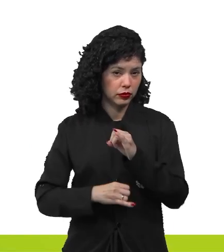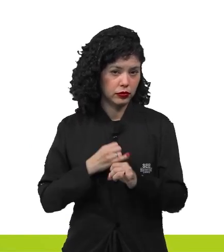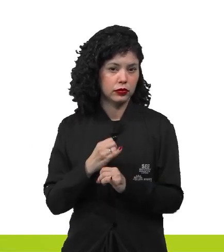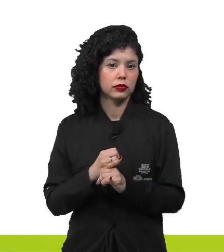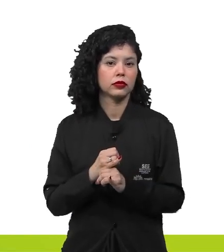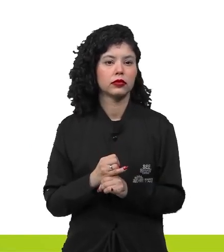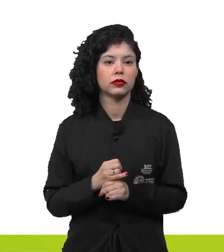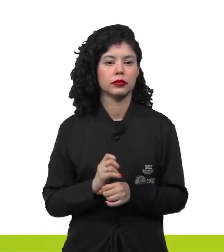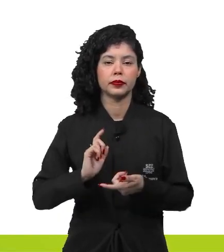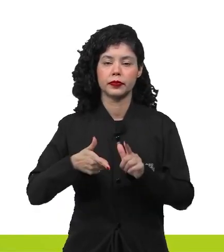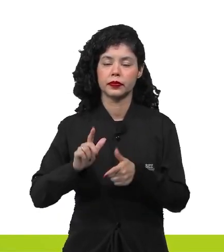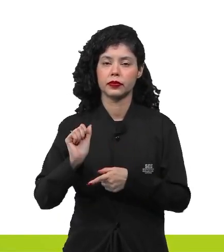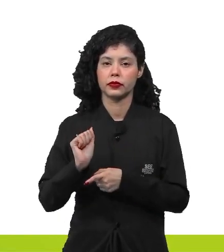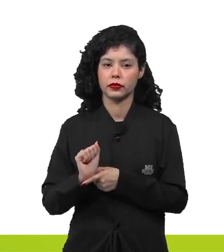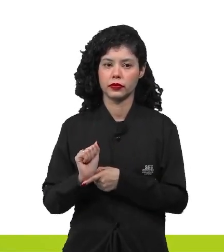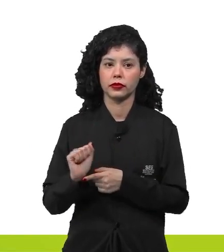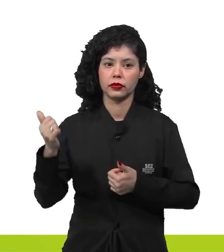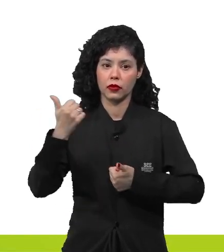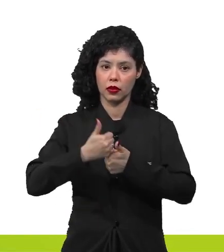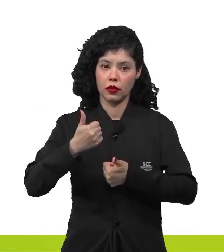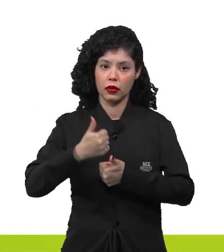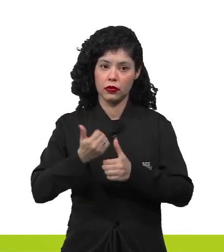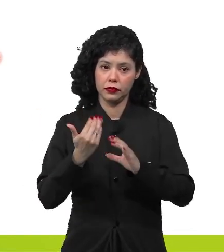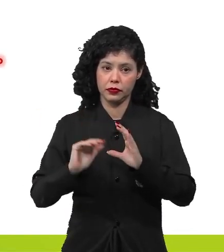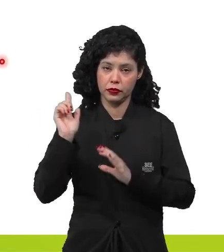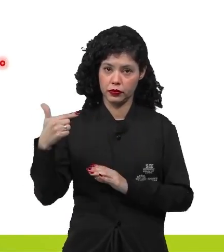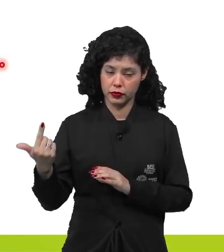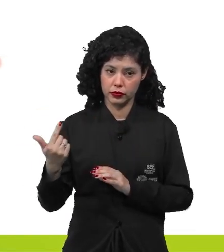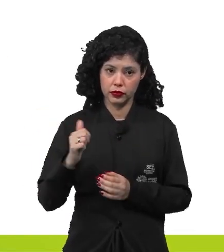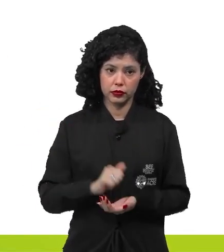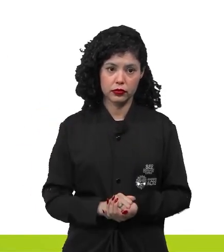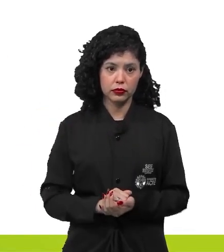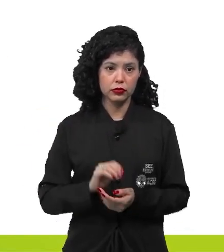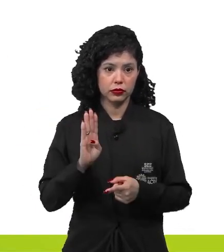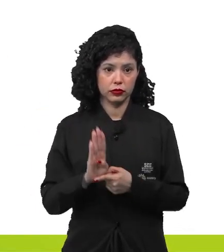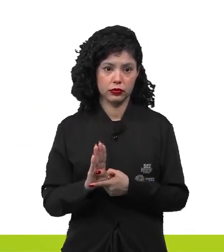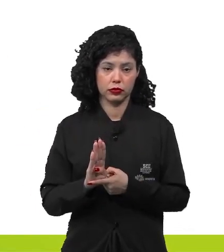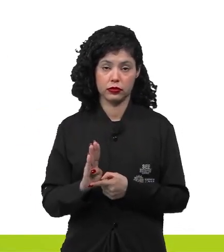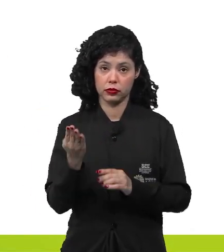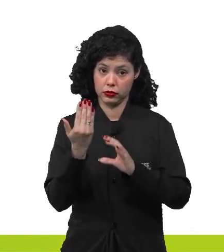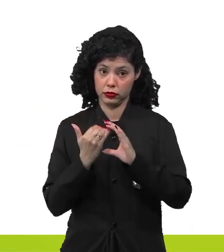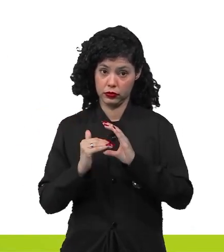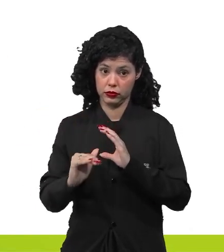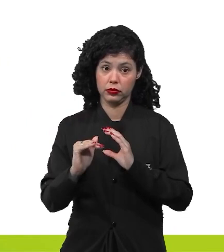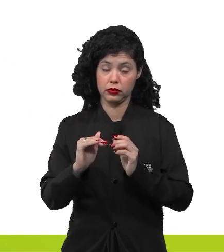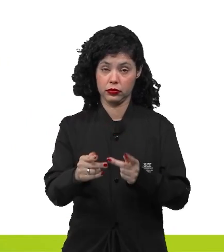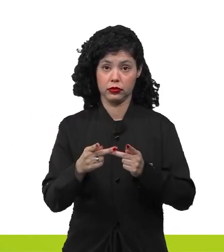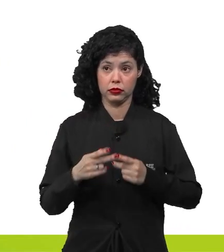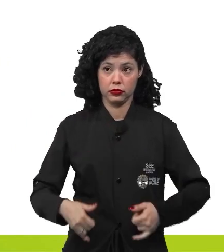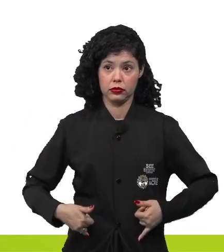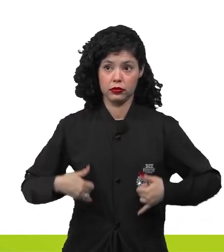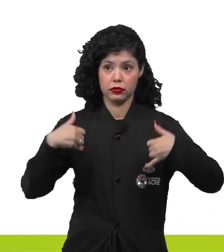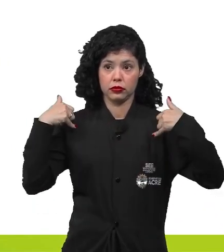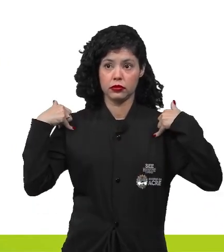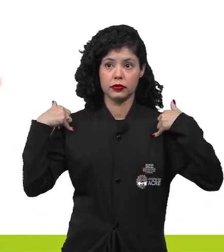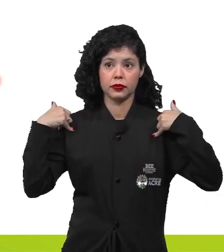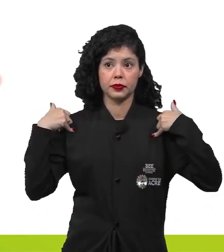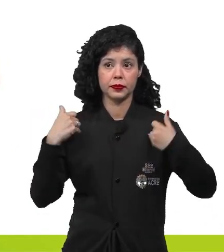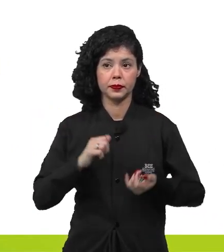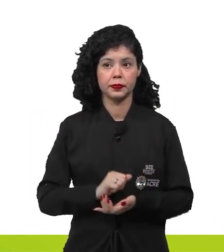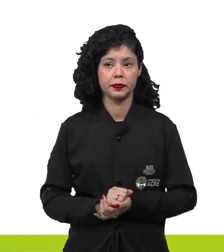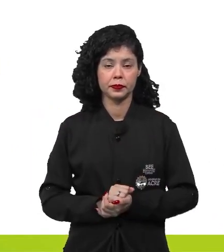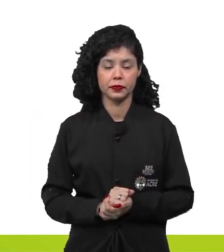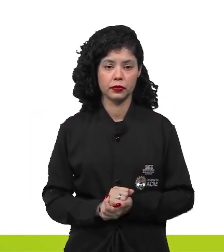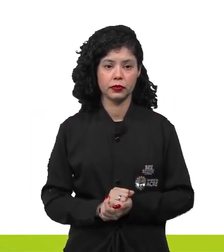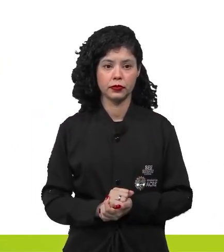internet. Letra A, substitui um e-mail por outro. Letra B, envia convites de